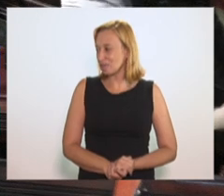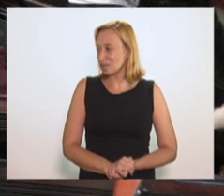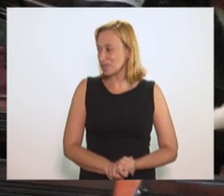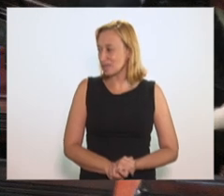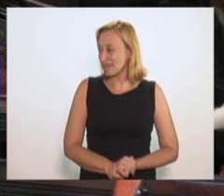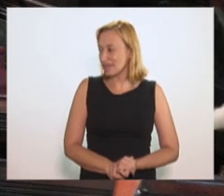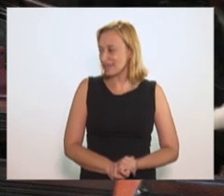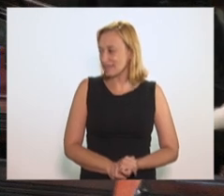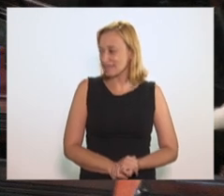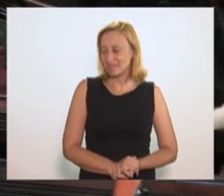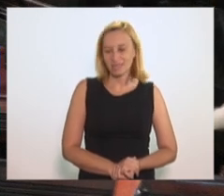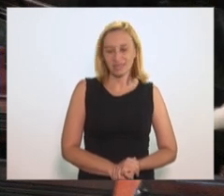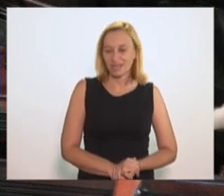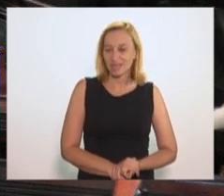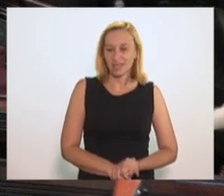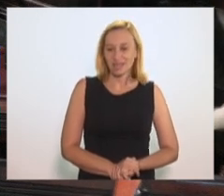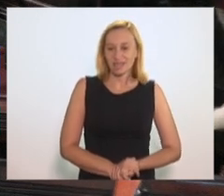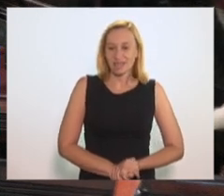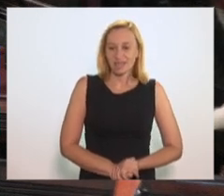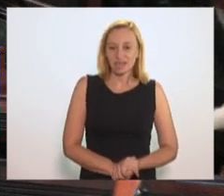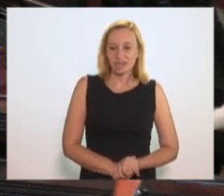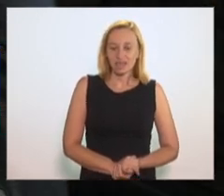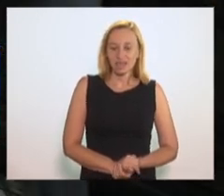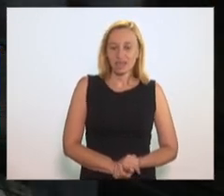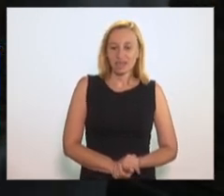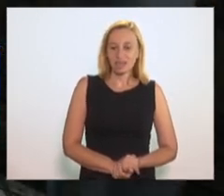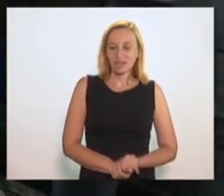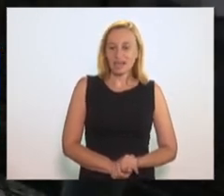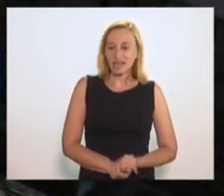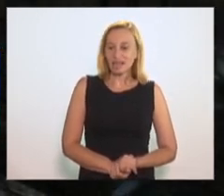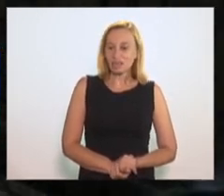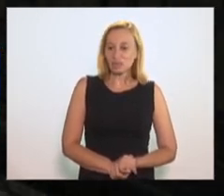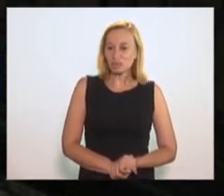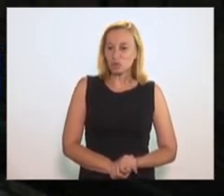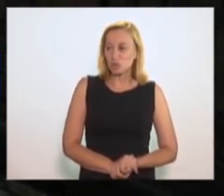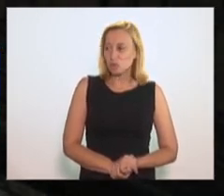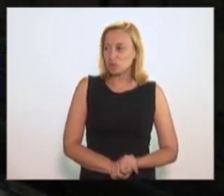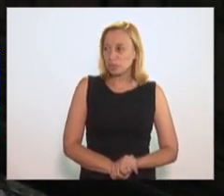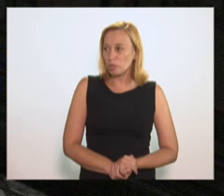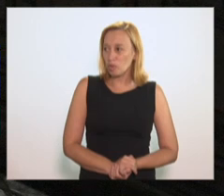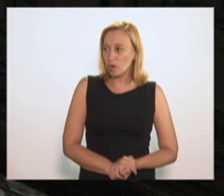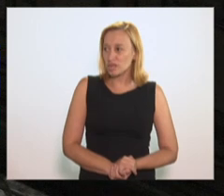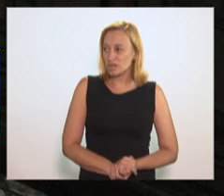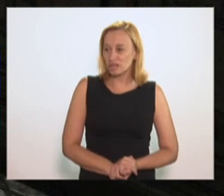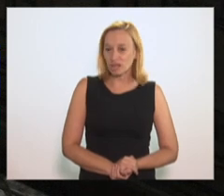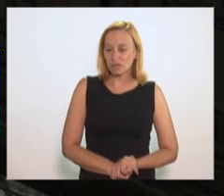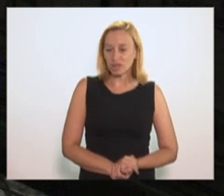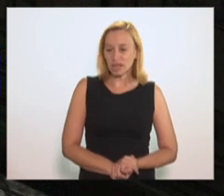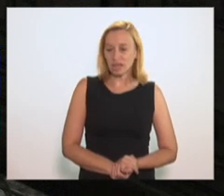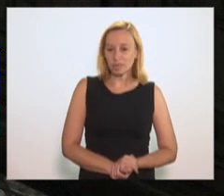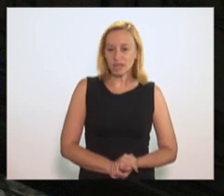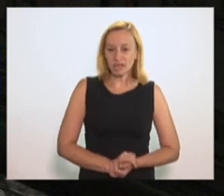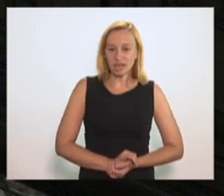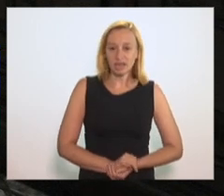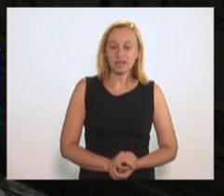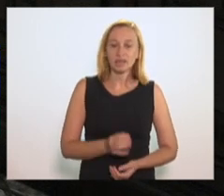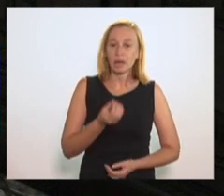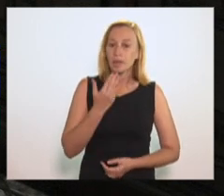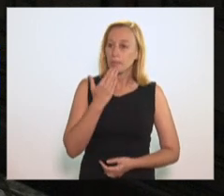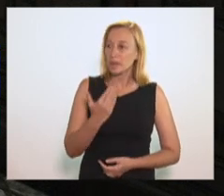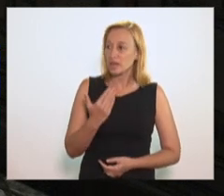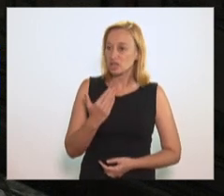senhor presidente senhor presidente só para pedir muito brevemente se possível aumentar um pouco a temperatura